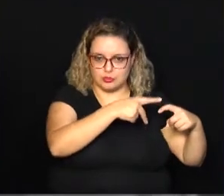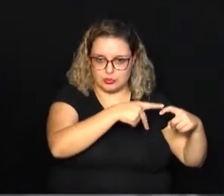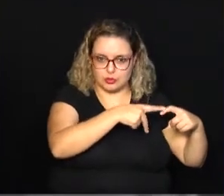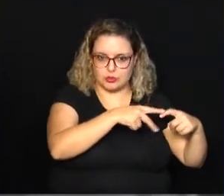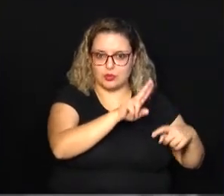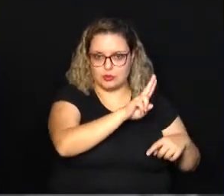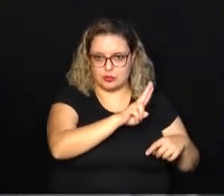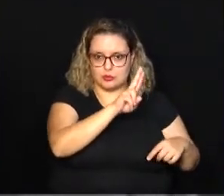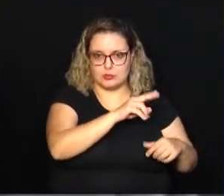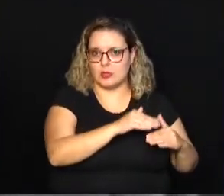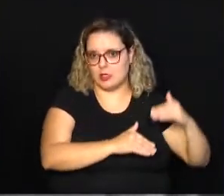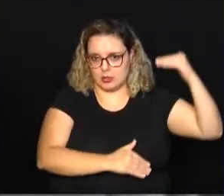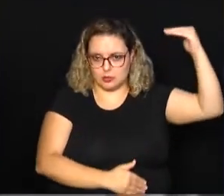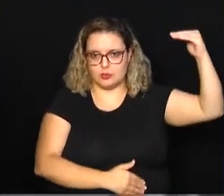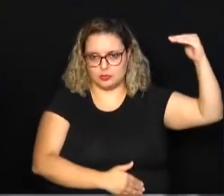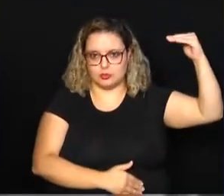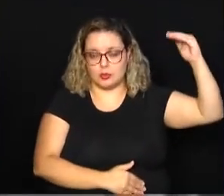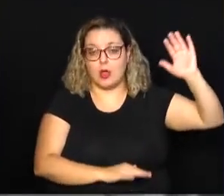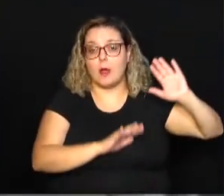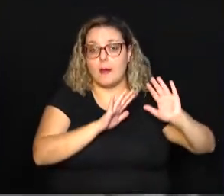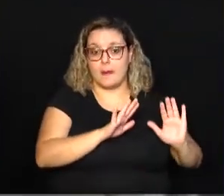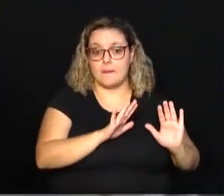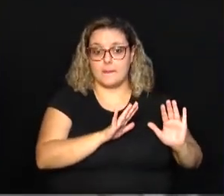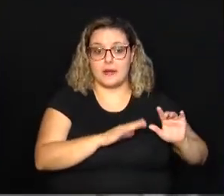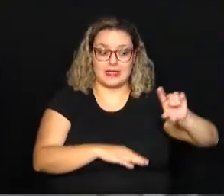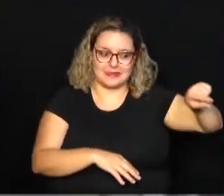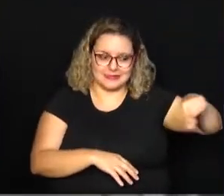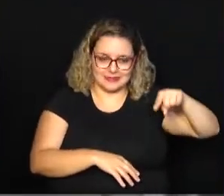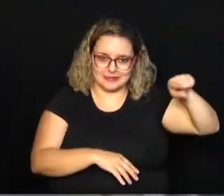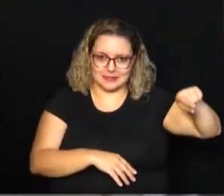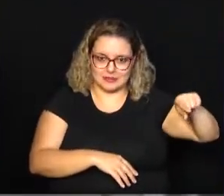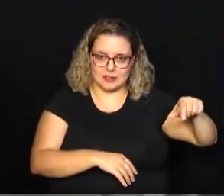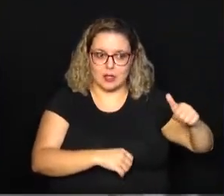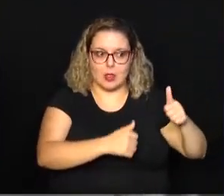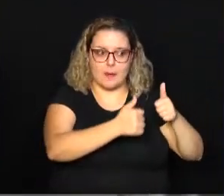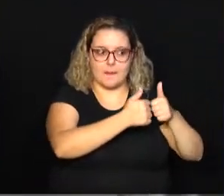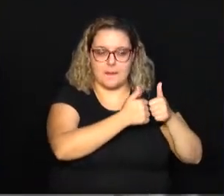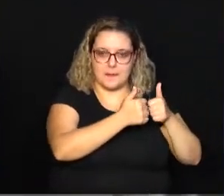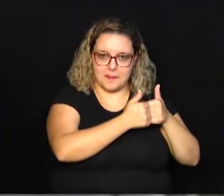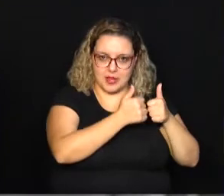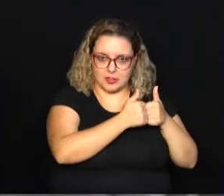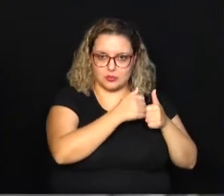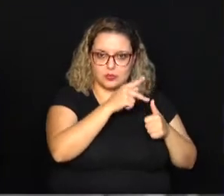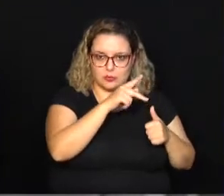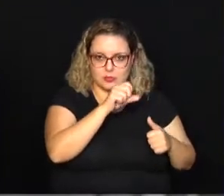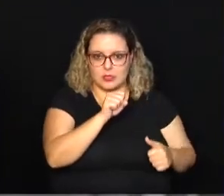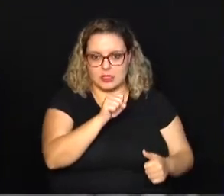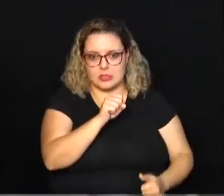doente adulto. Mas no Ouro Verde, anexo ao pronto-socorro, existe